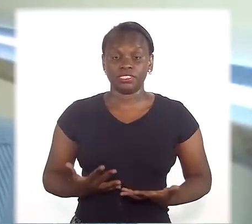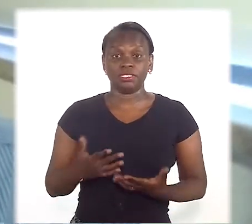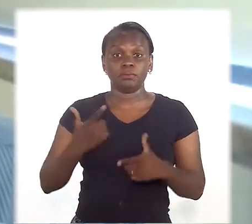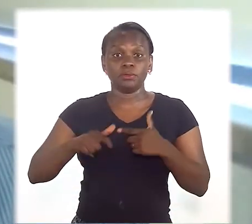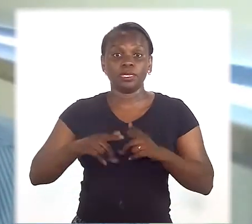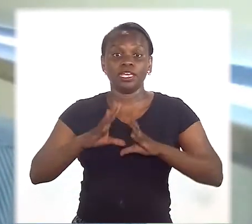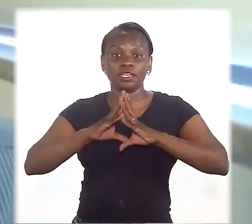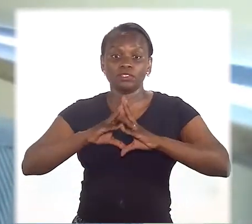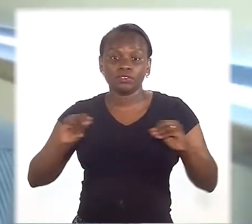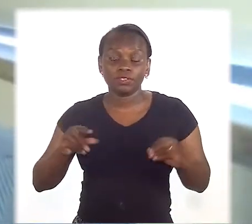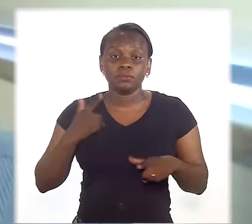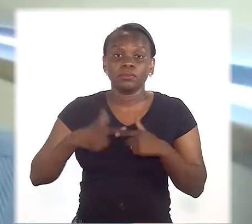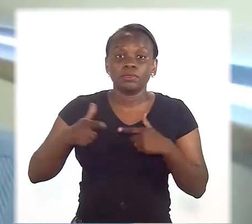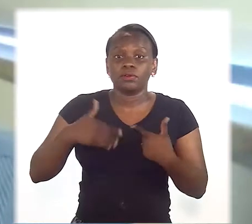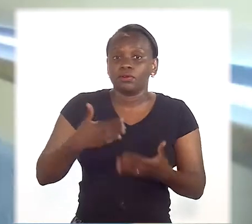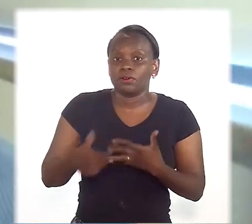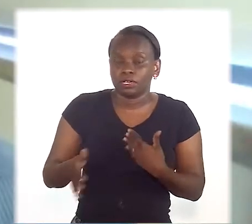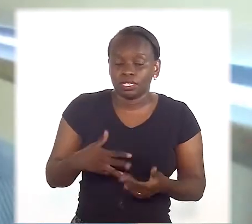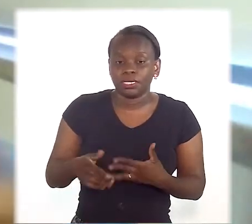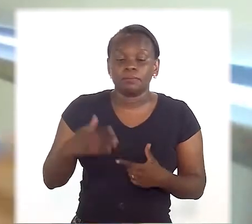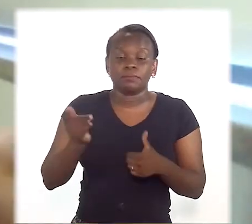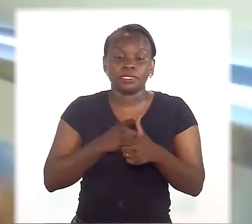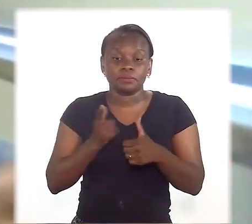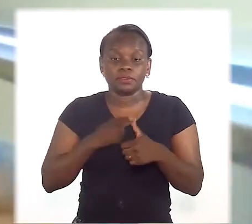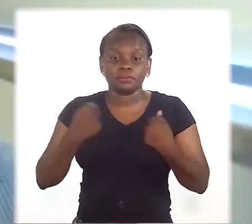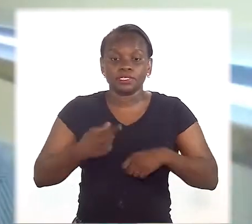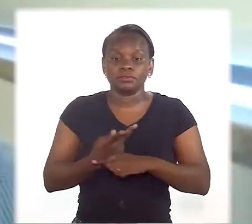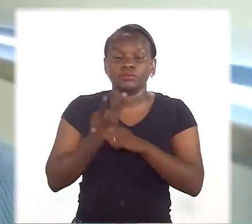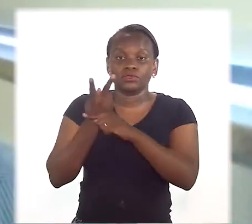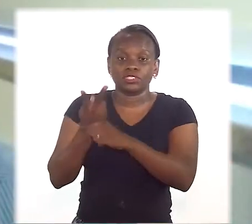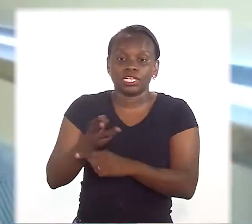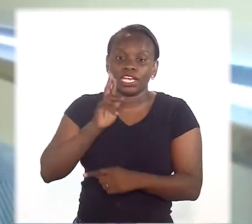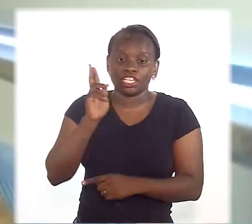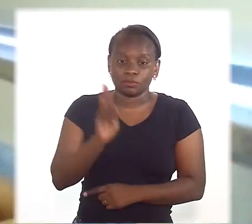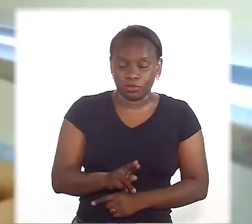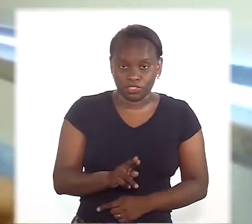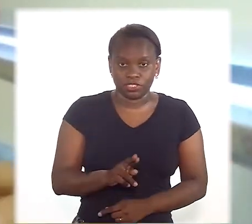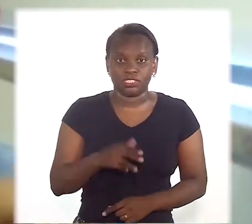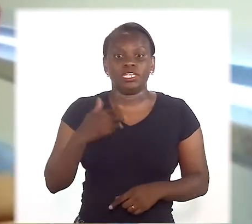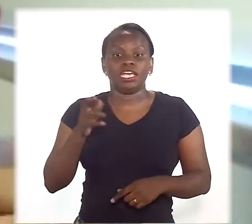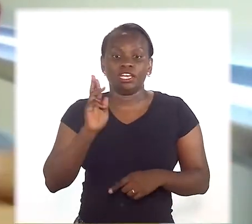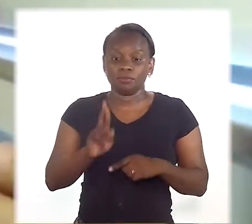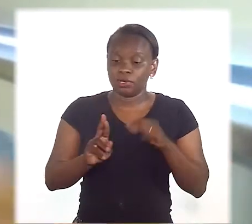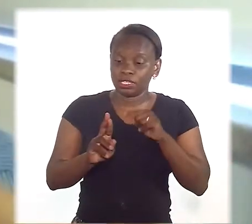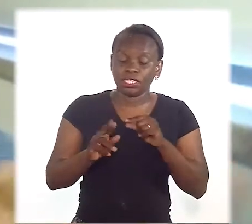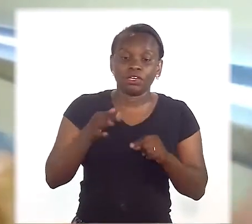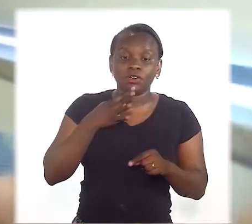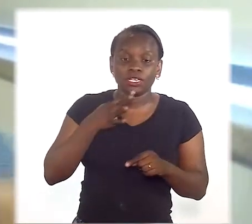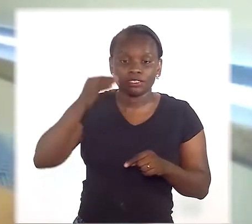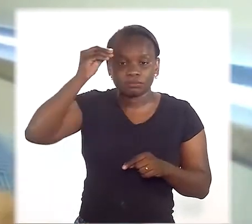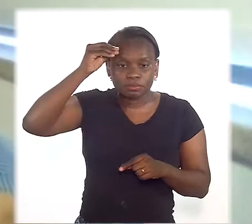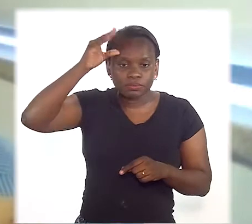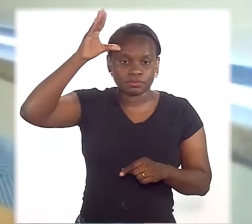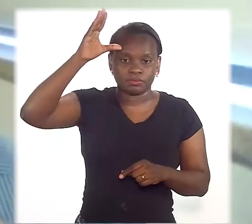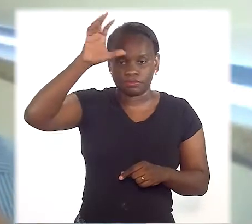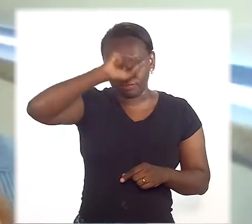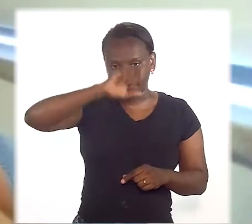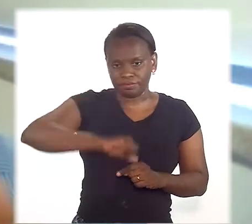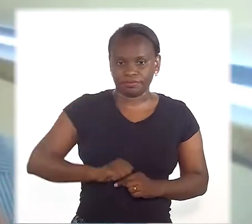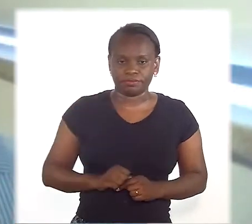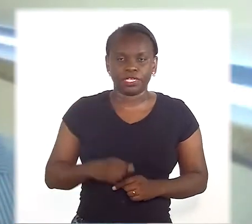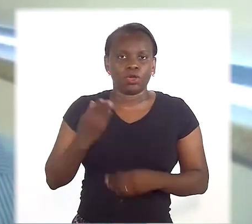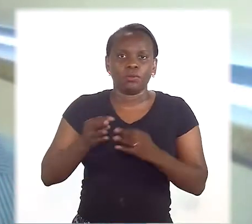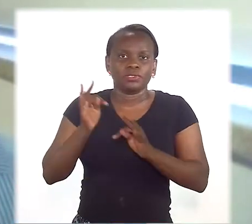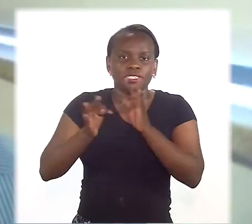na solução de algum problema, nós temos que primeiro buscar a resposta. E a resposta ela vem pelo conhecimento.